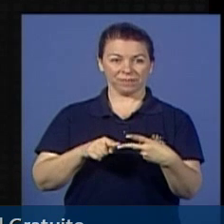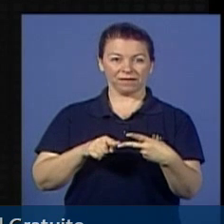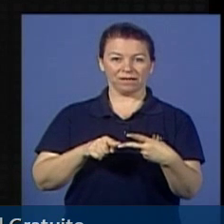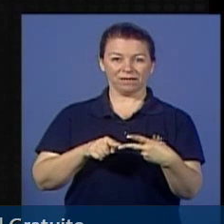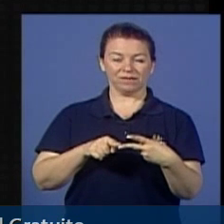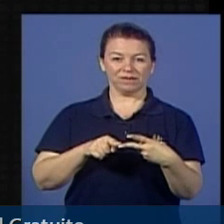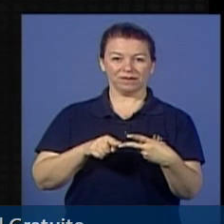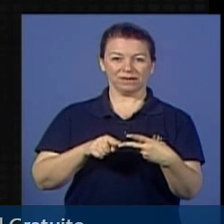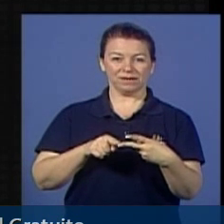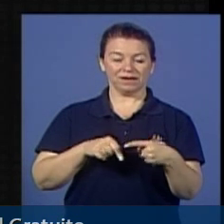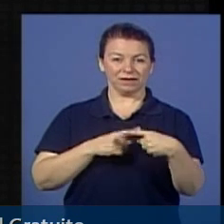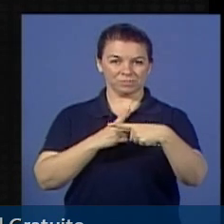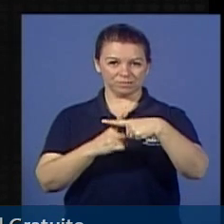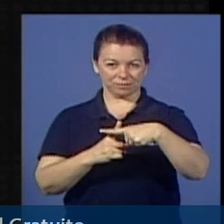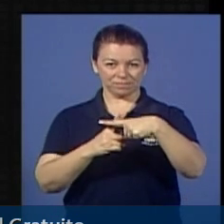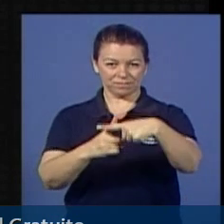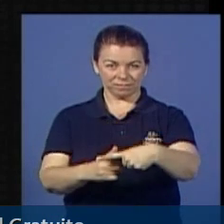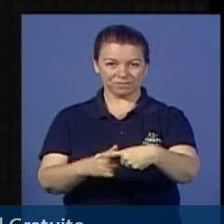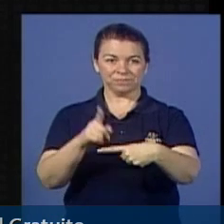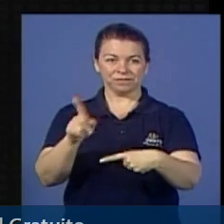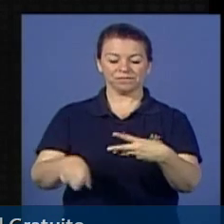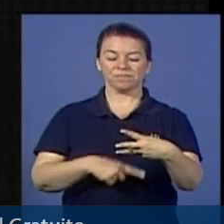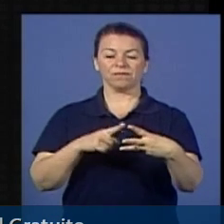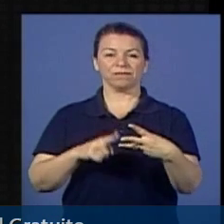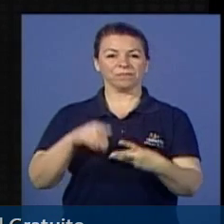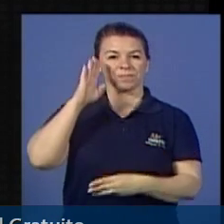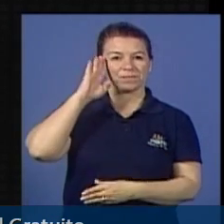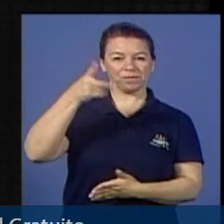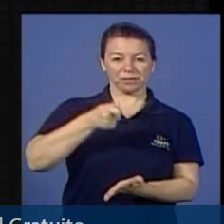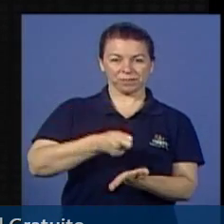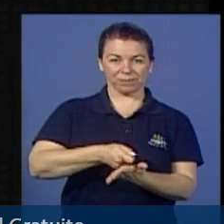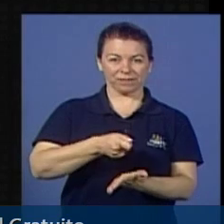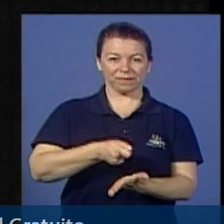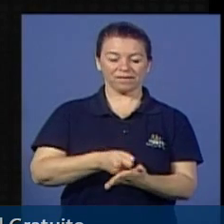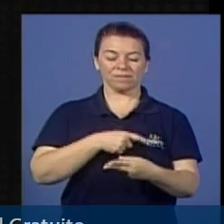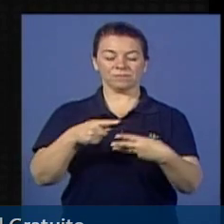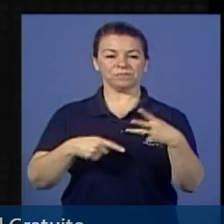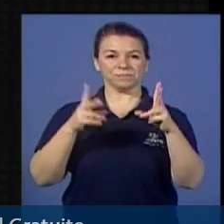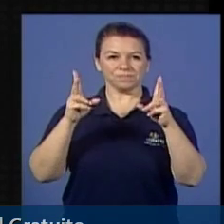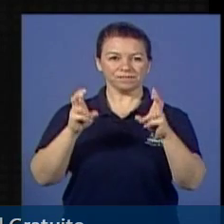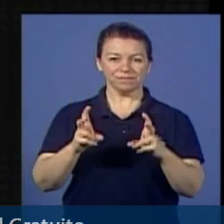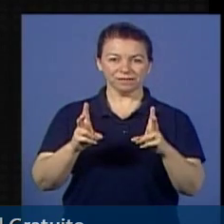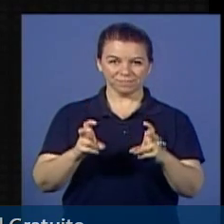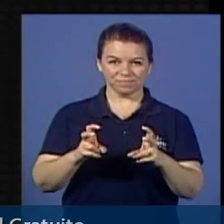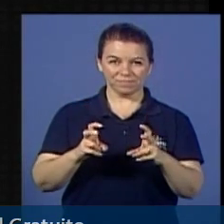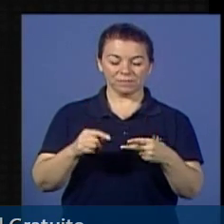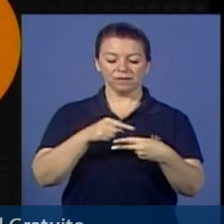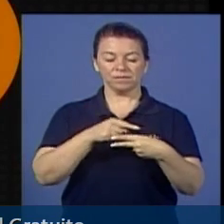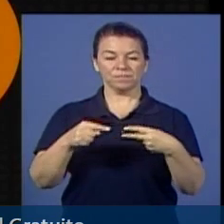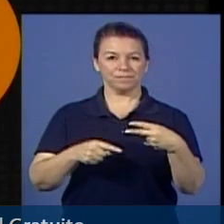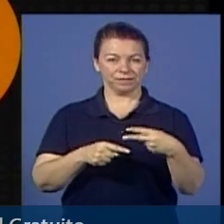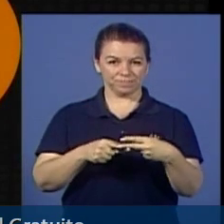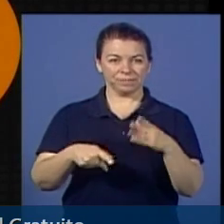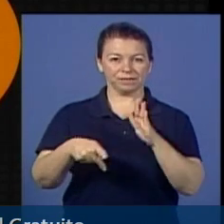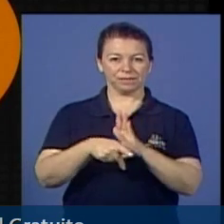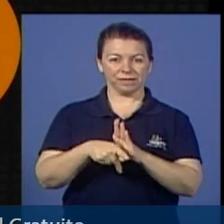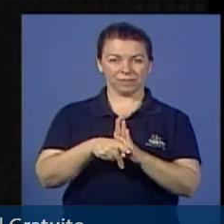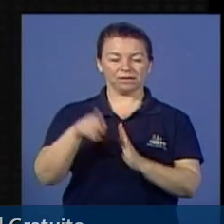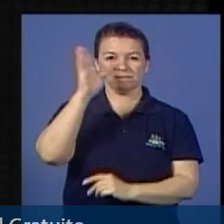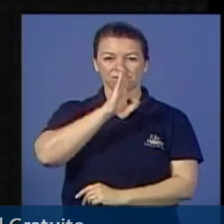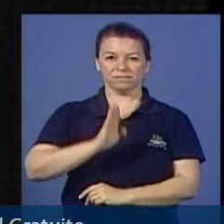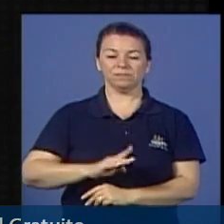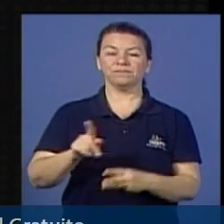ditadura militar. Isto é, temos dois temas da nossa história do Brasil e um da história geral. Vamos lá. Vamos para a nossa primeira